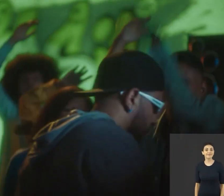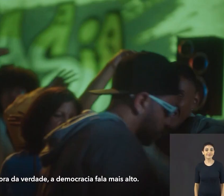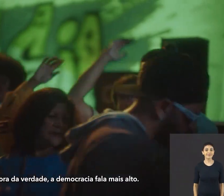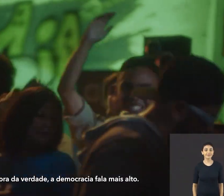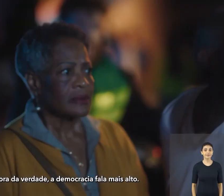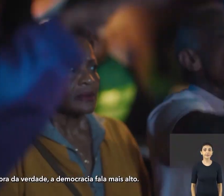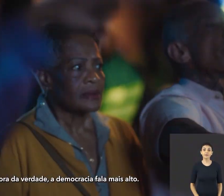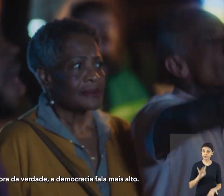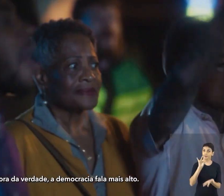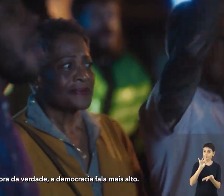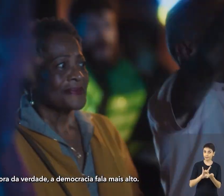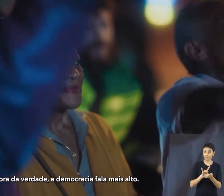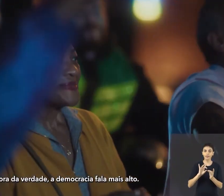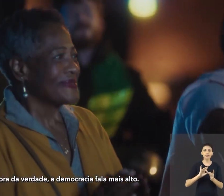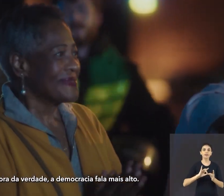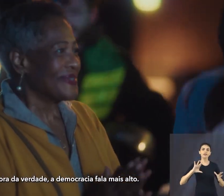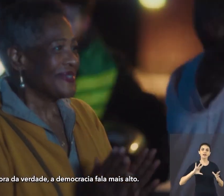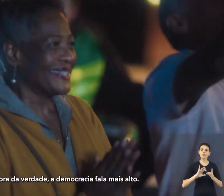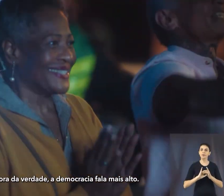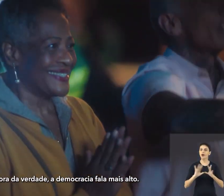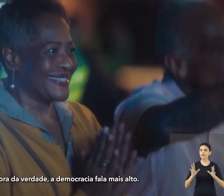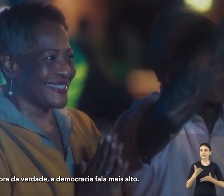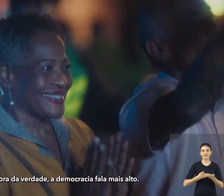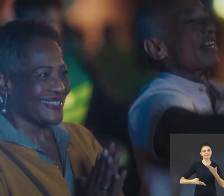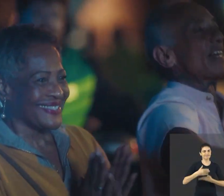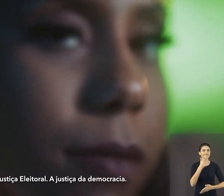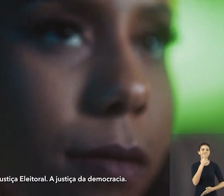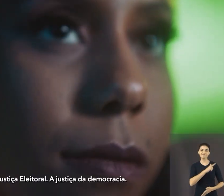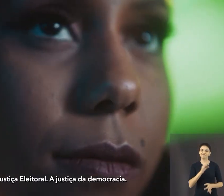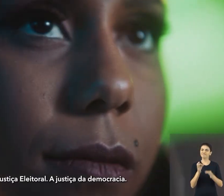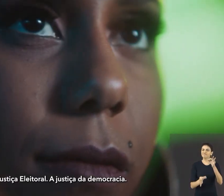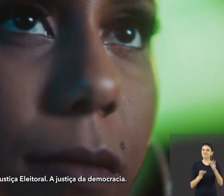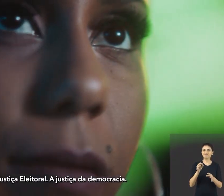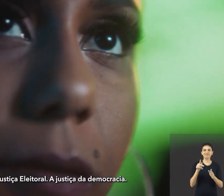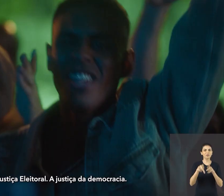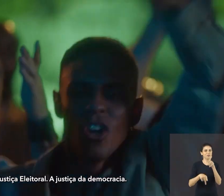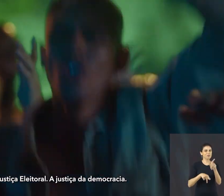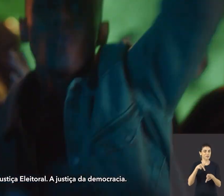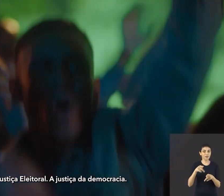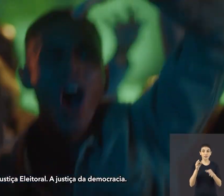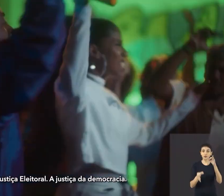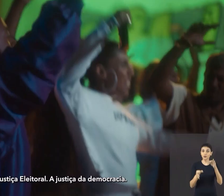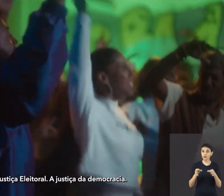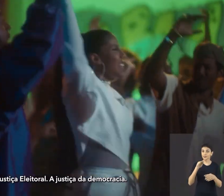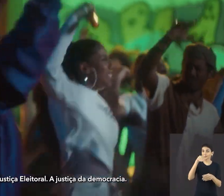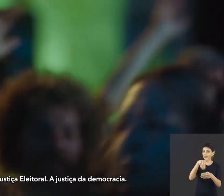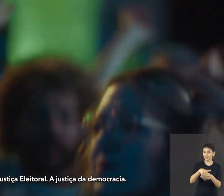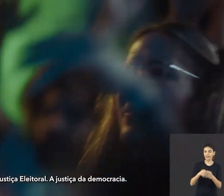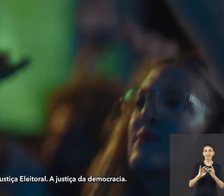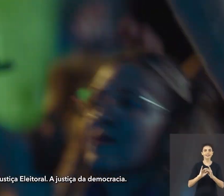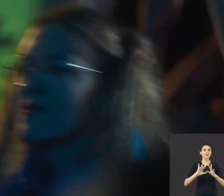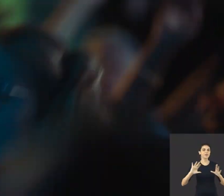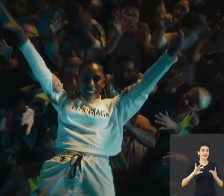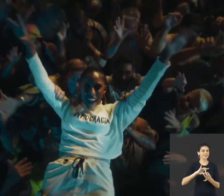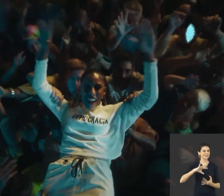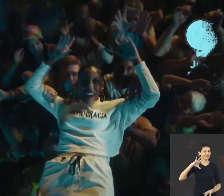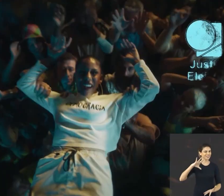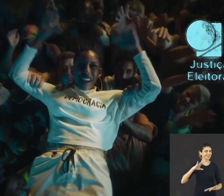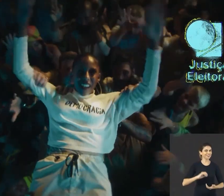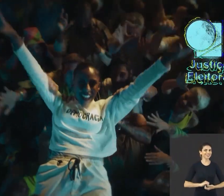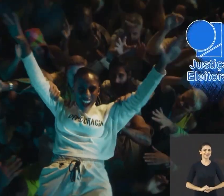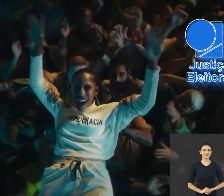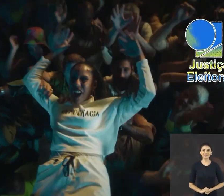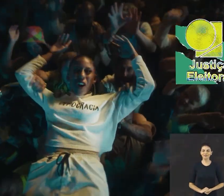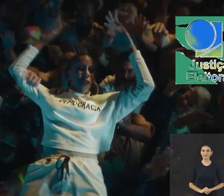na hora da verdade a democracia fala mais alto justiça eleitoral a justiça da democracia